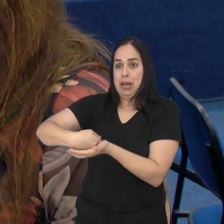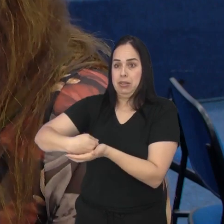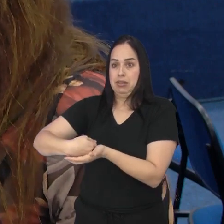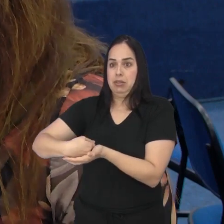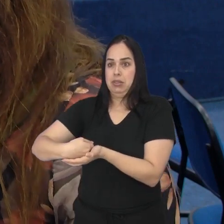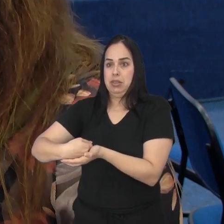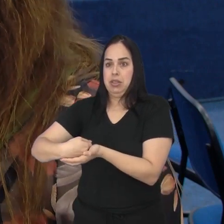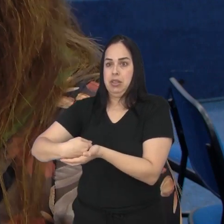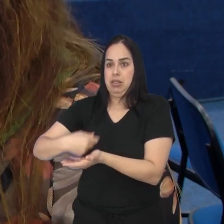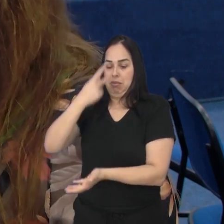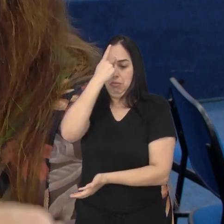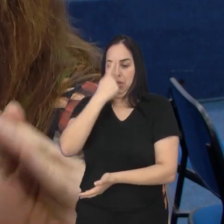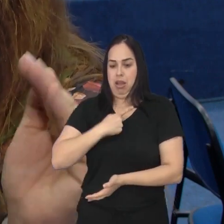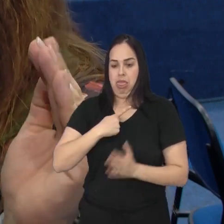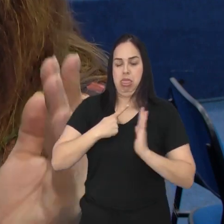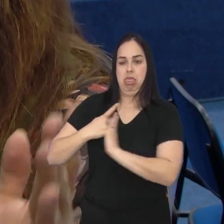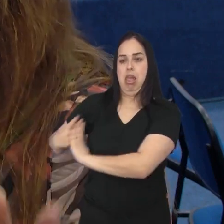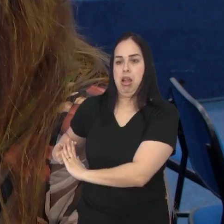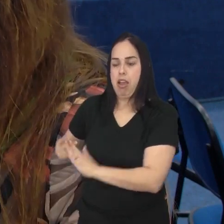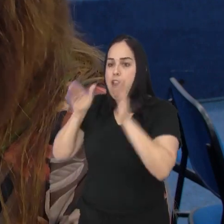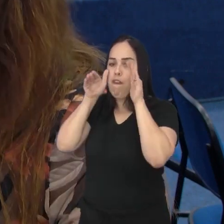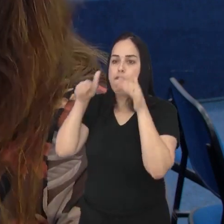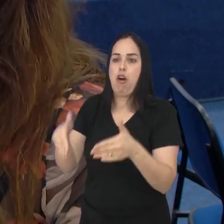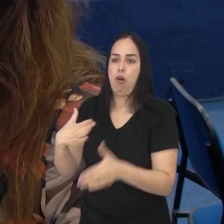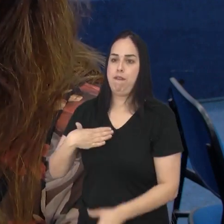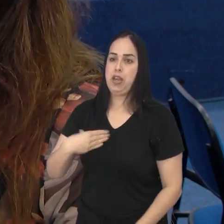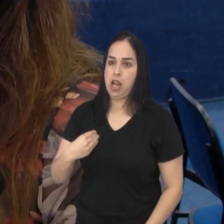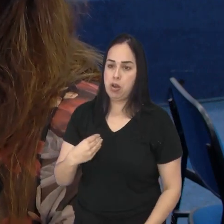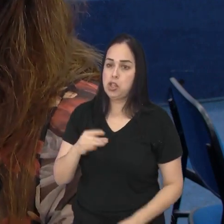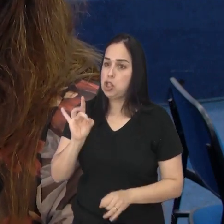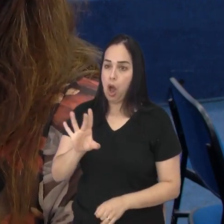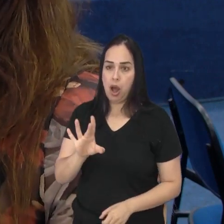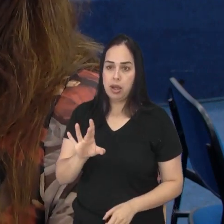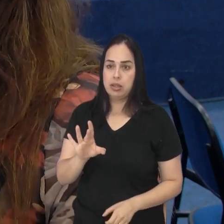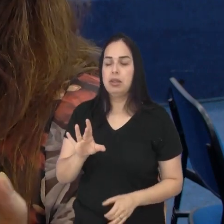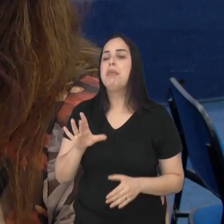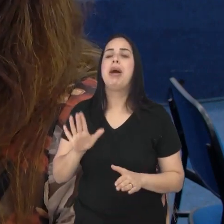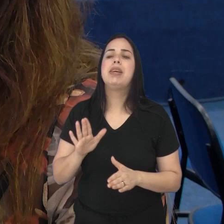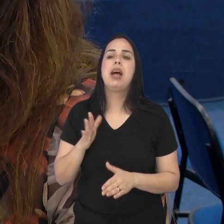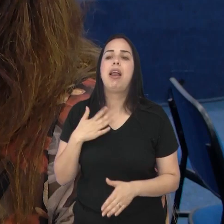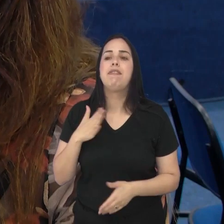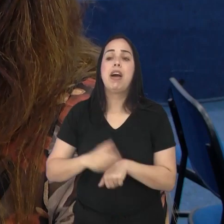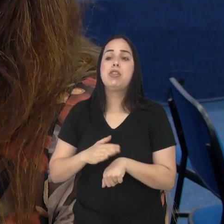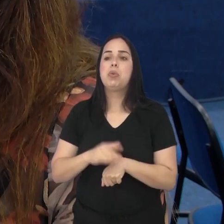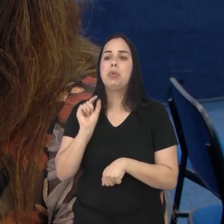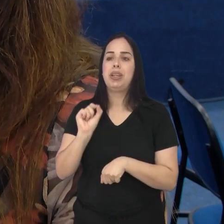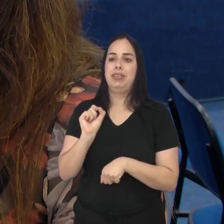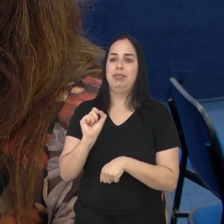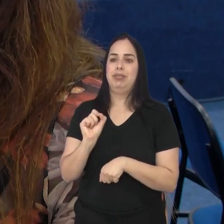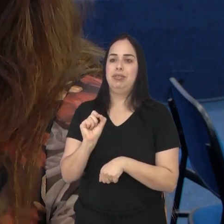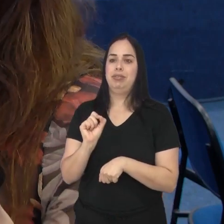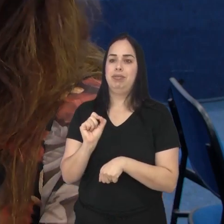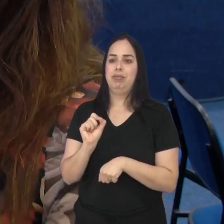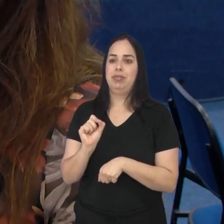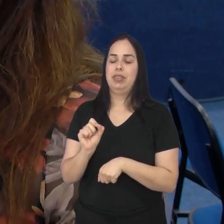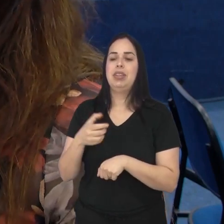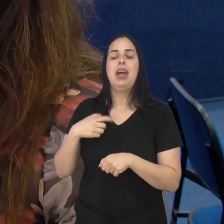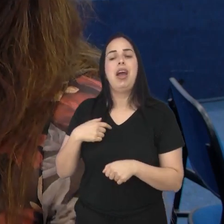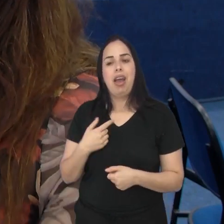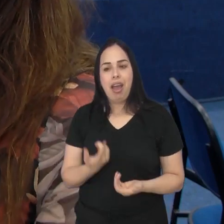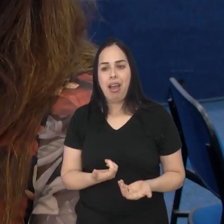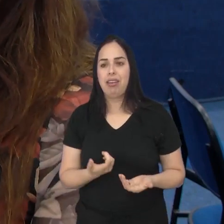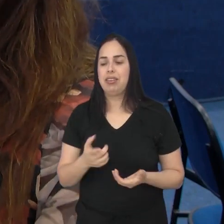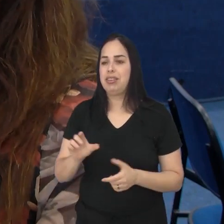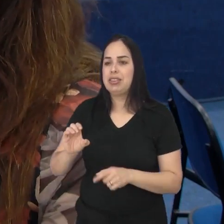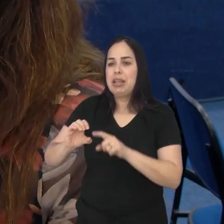para que ela deixe de viver e se dedique exclusivamente a esse filho e essa filha. E comumente o que ela faz? Ela acaba retirando a